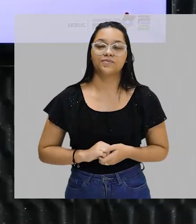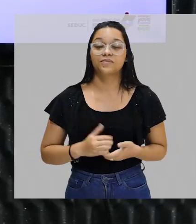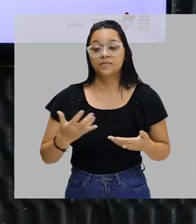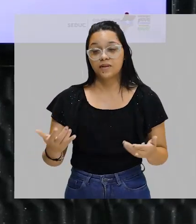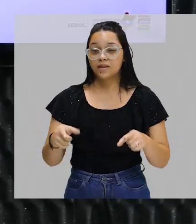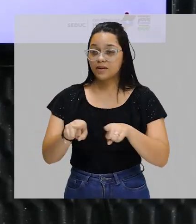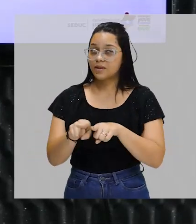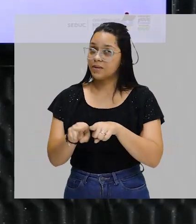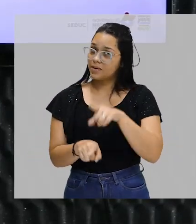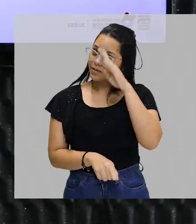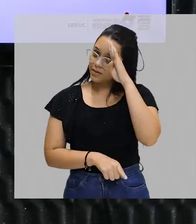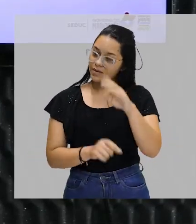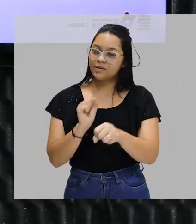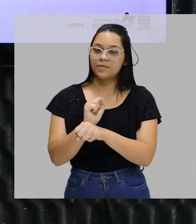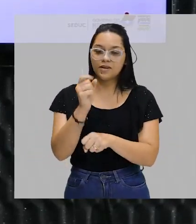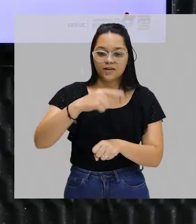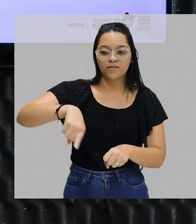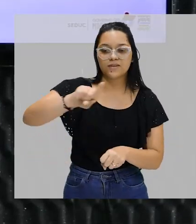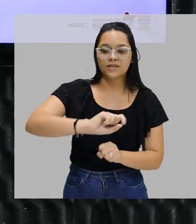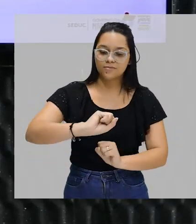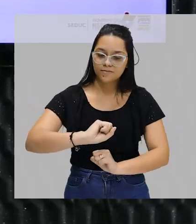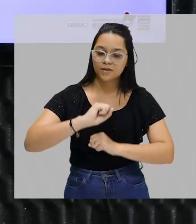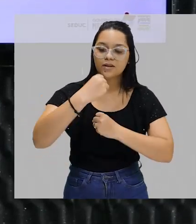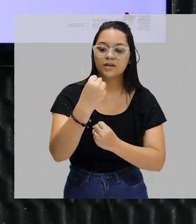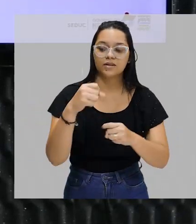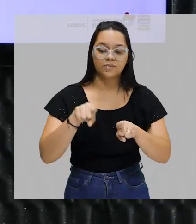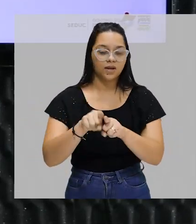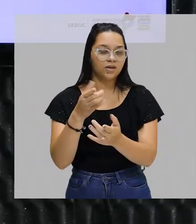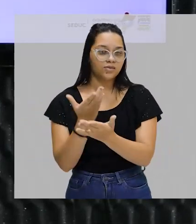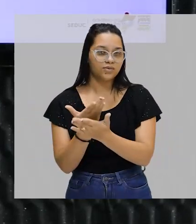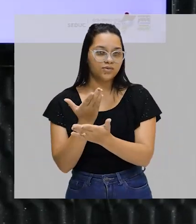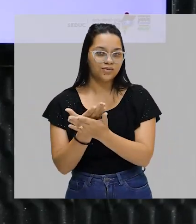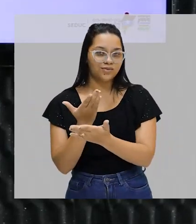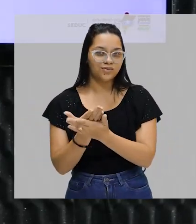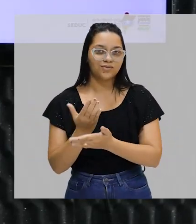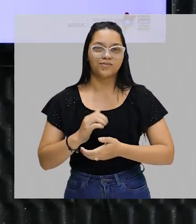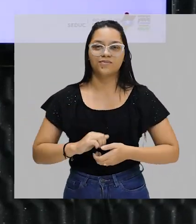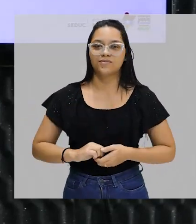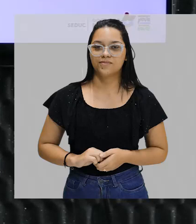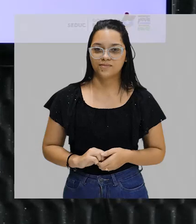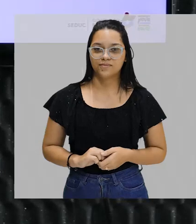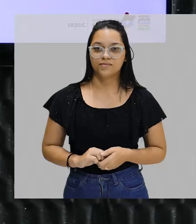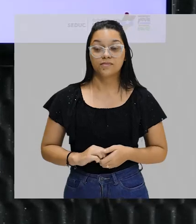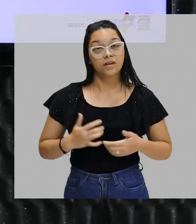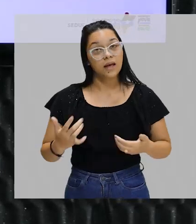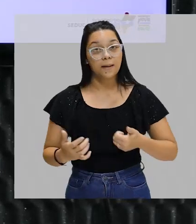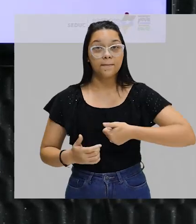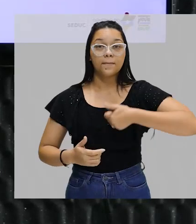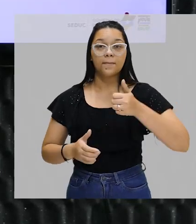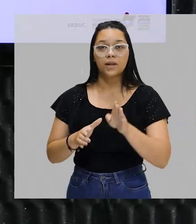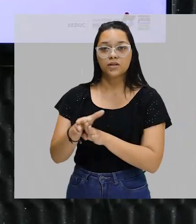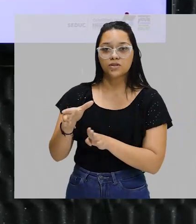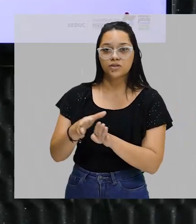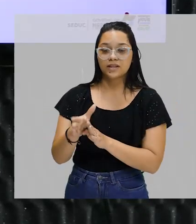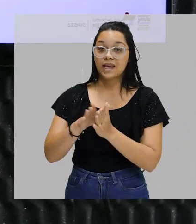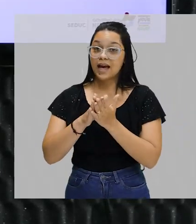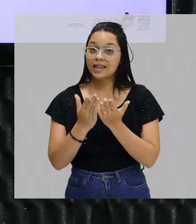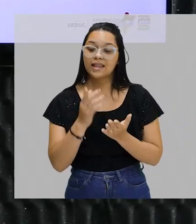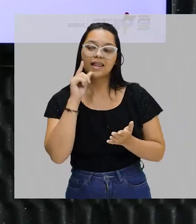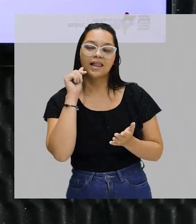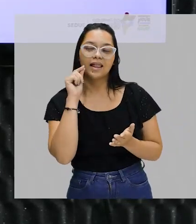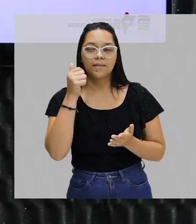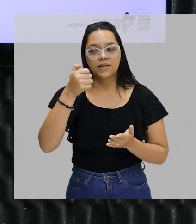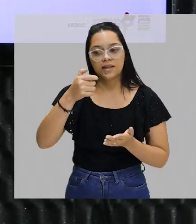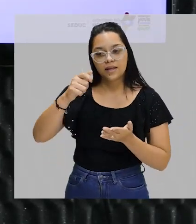E, principalmente, espero que vocês estejam se dedicando aos estudos, ok, turminha? Como primeira dica, caderno, lápis,